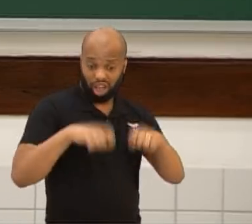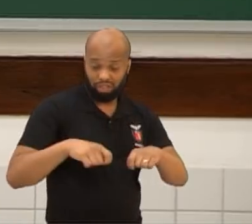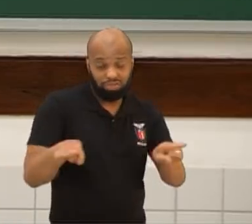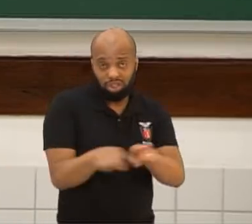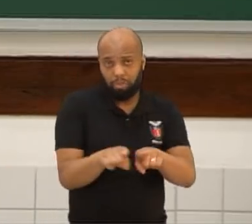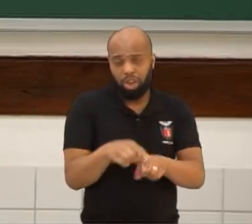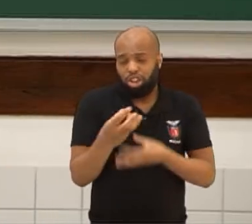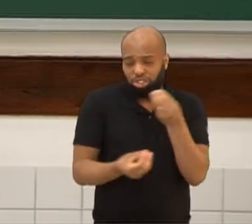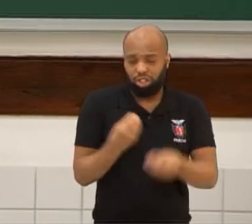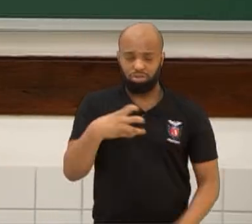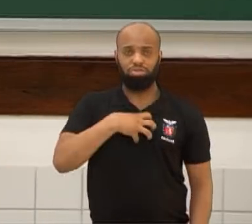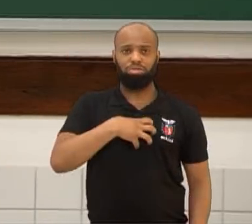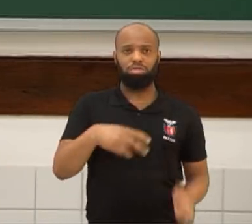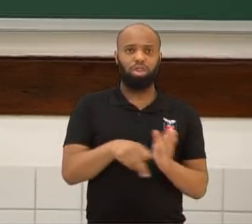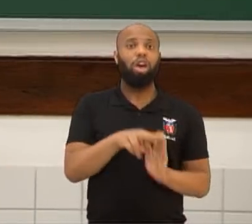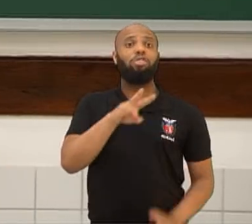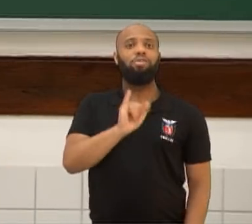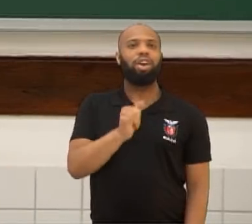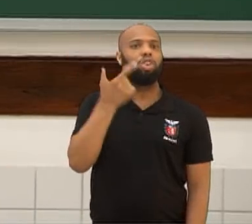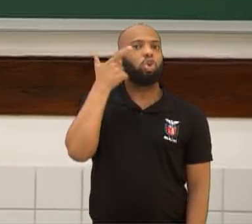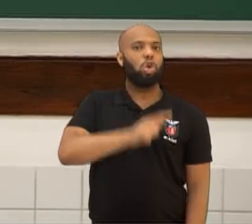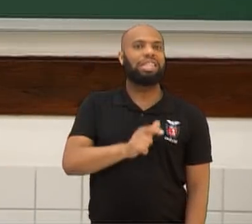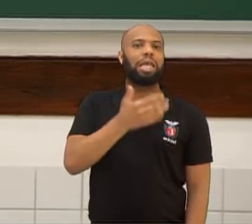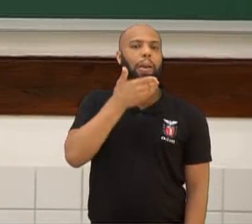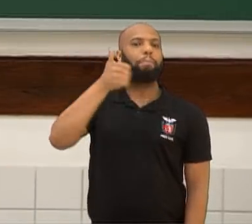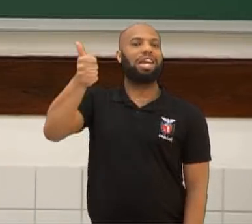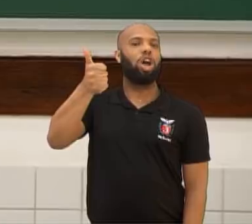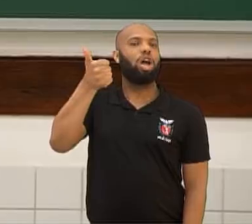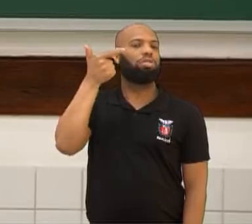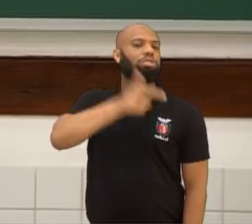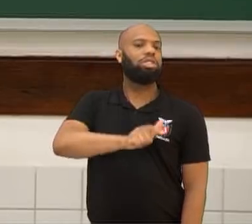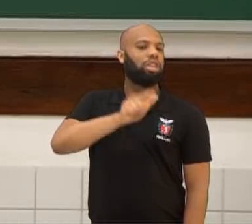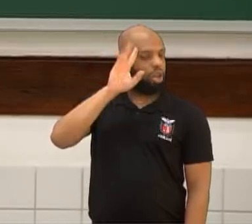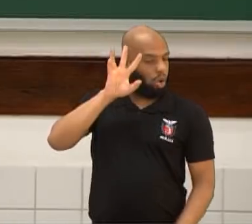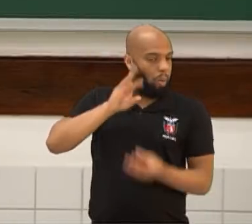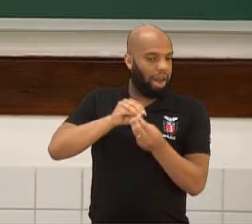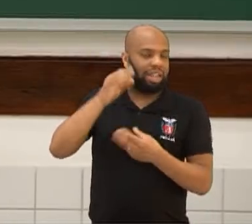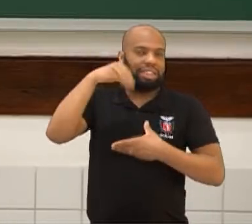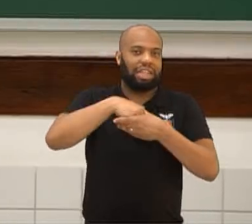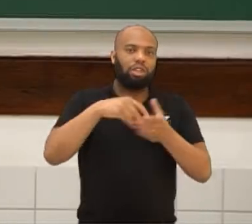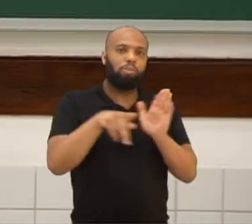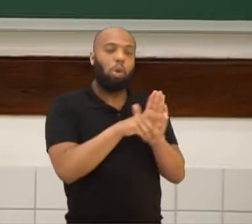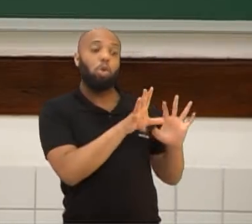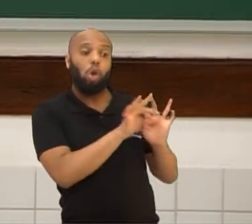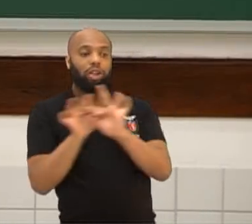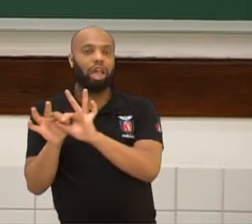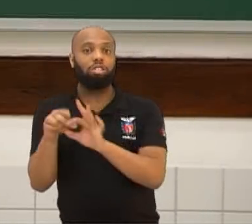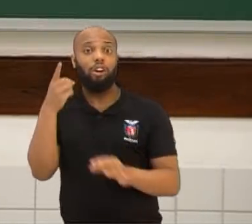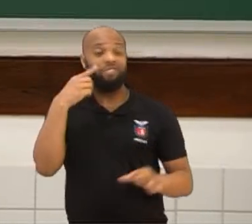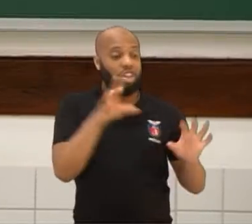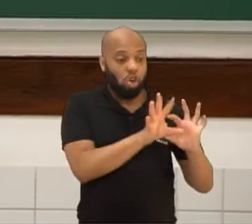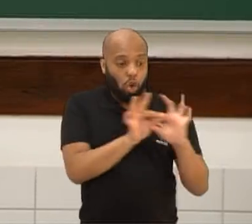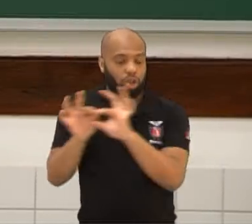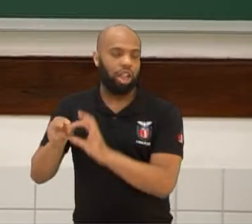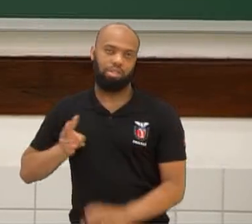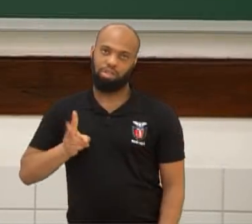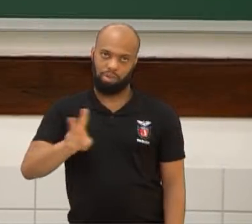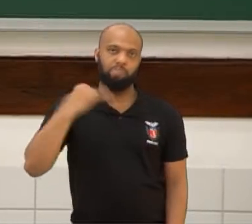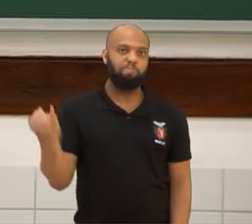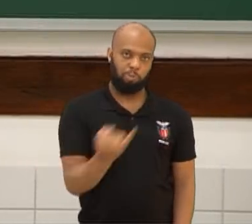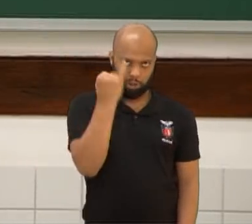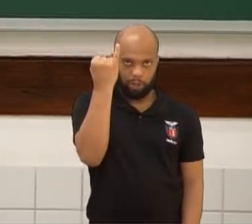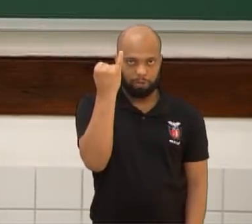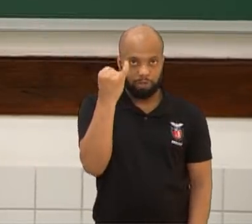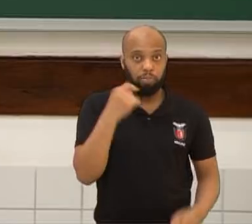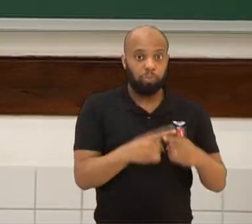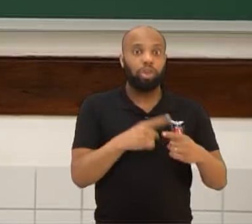das definições que melhor se encaixam dentro de um contexto, dentro de um enunciado, né? Para a